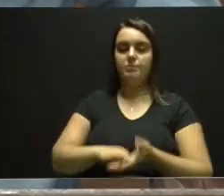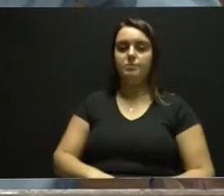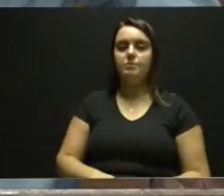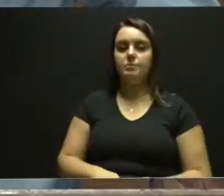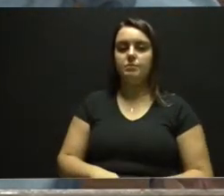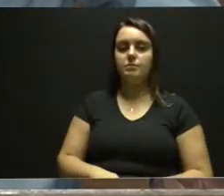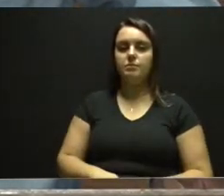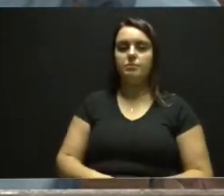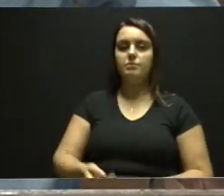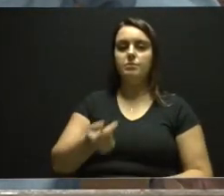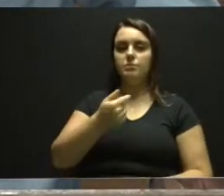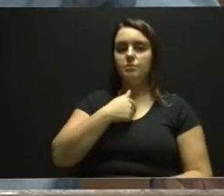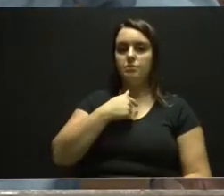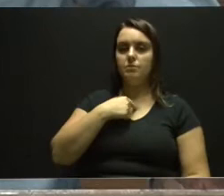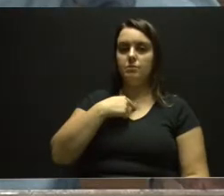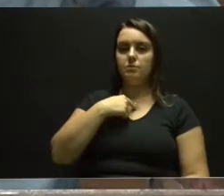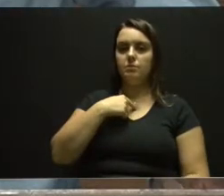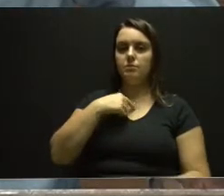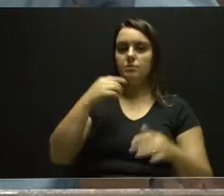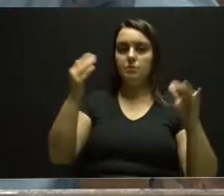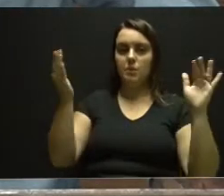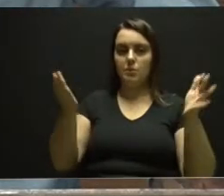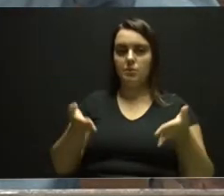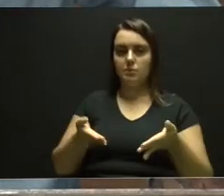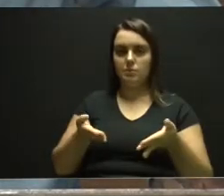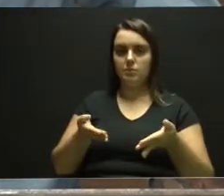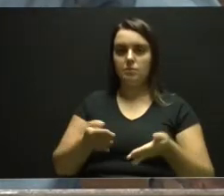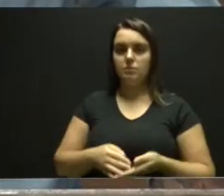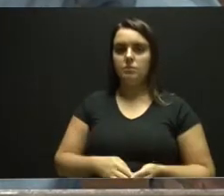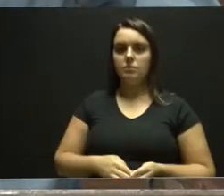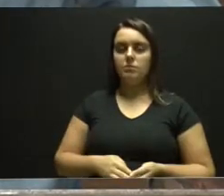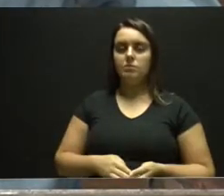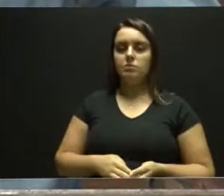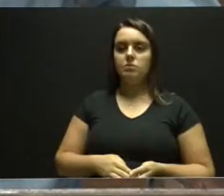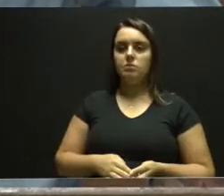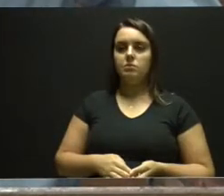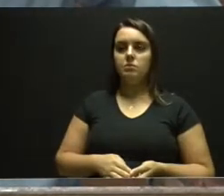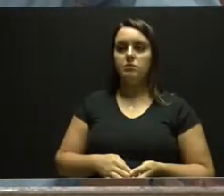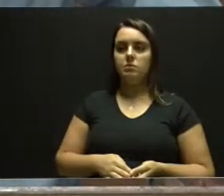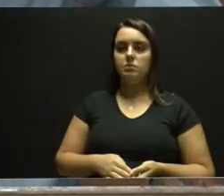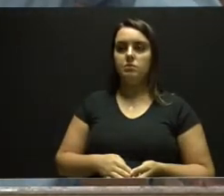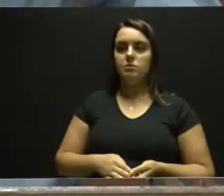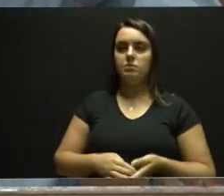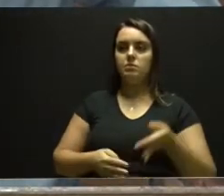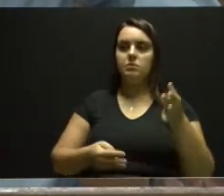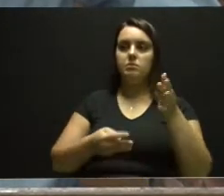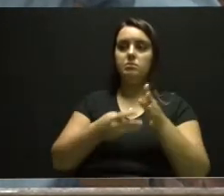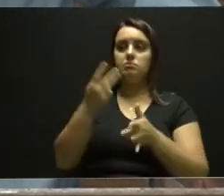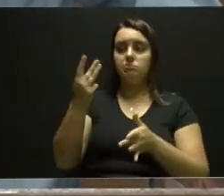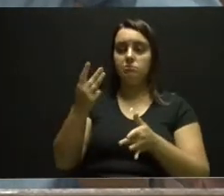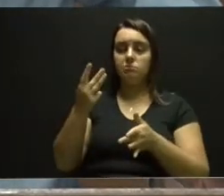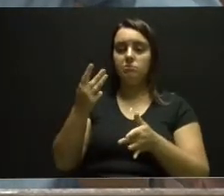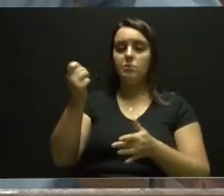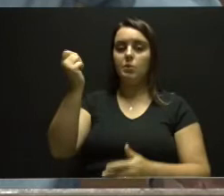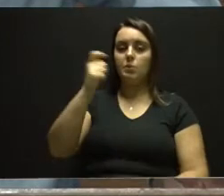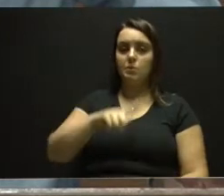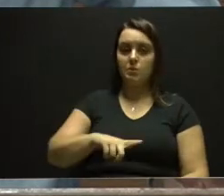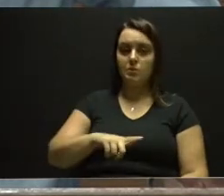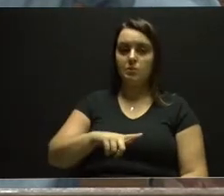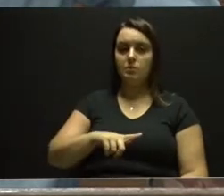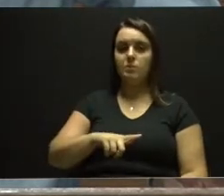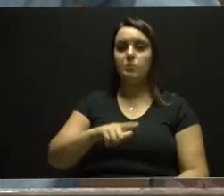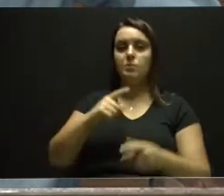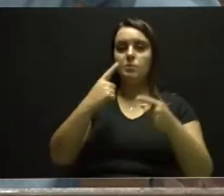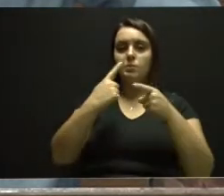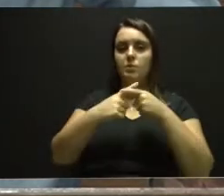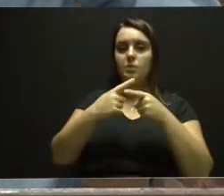estar aqui hoje nesta casa sendo homenageado pela terceira vez é porque muitas